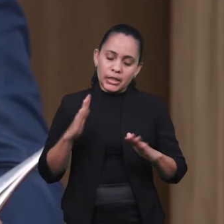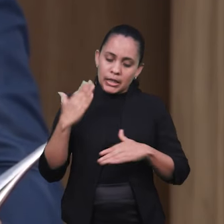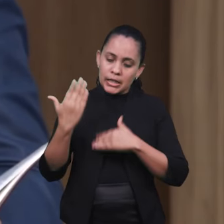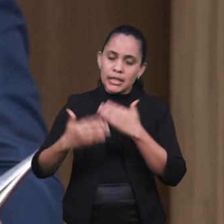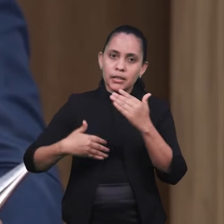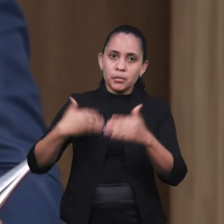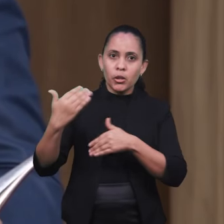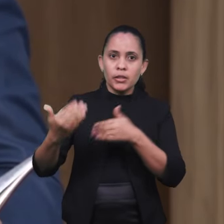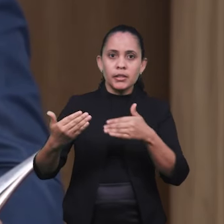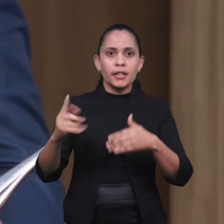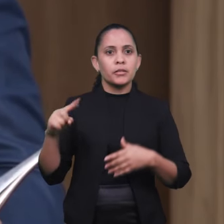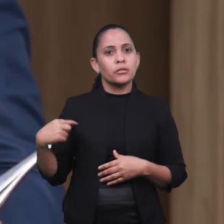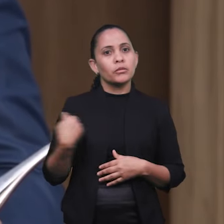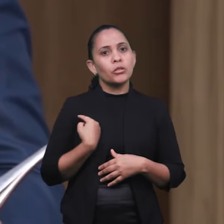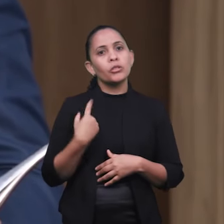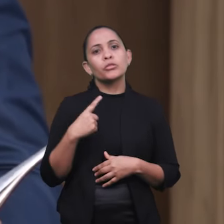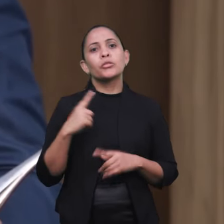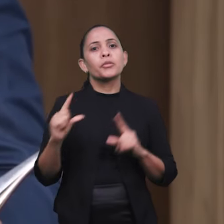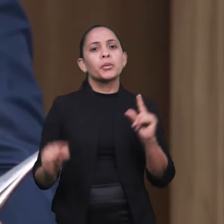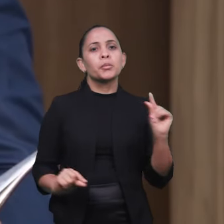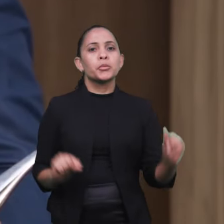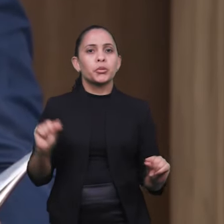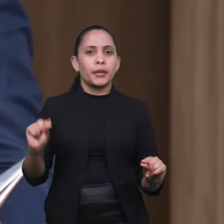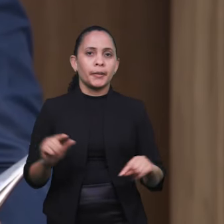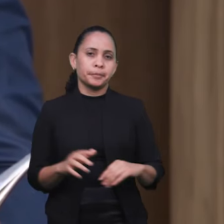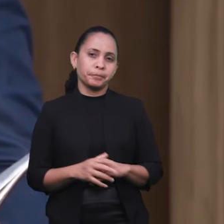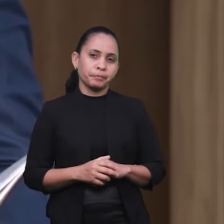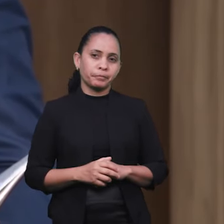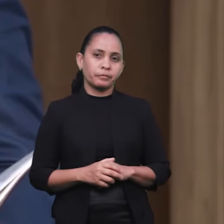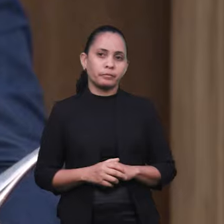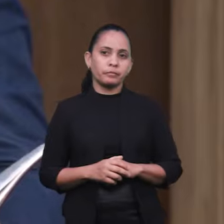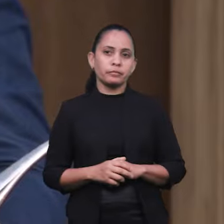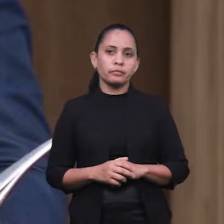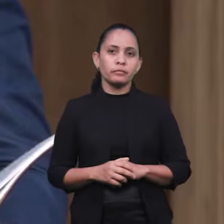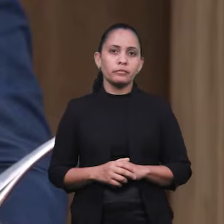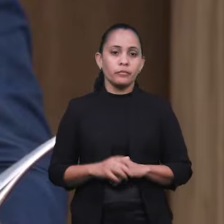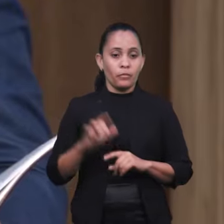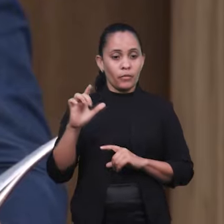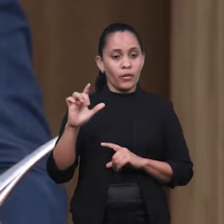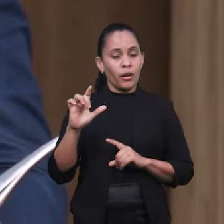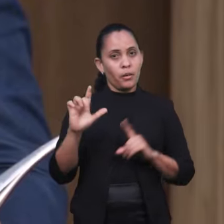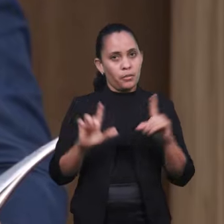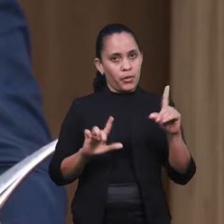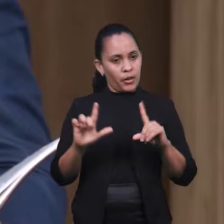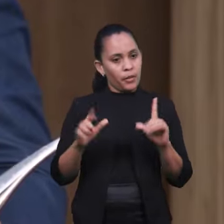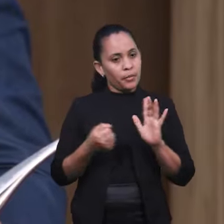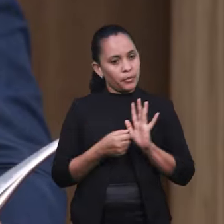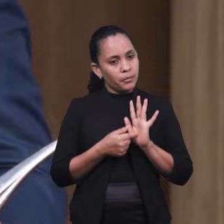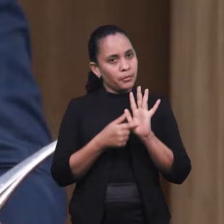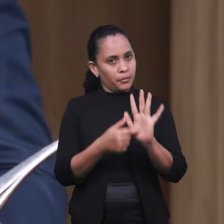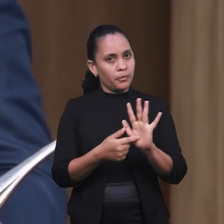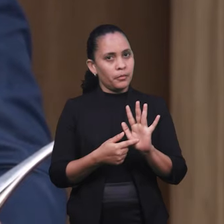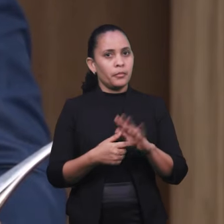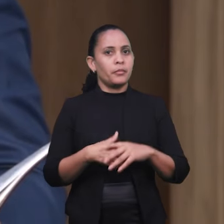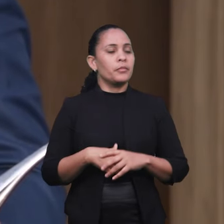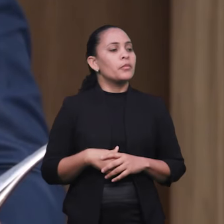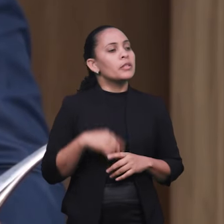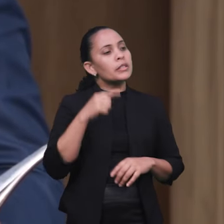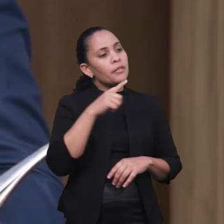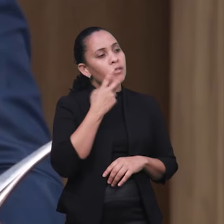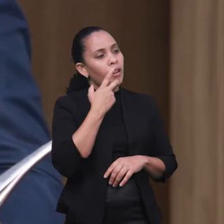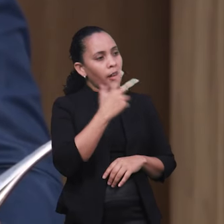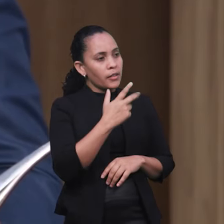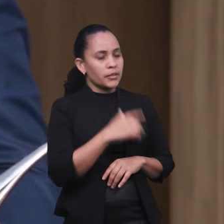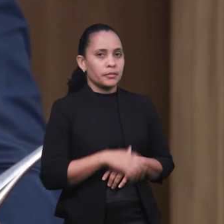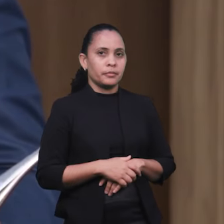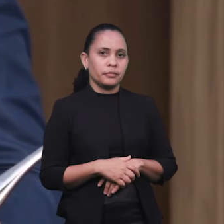nesse processo, nós tivemos um episódio que é marcante. Eu gostaria que o senhor